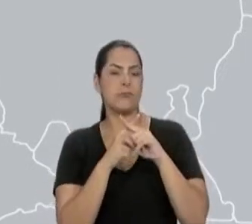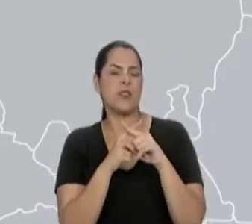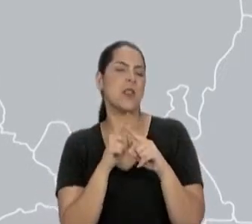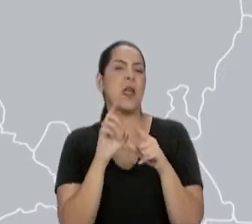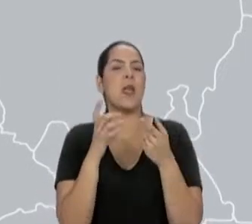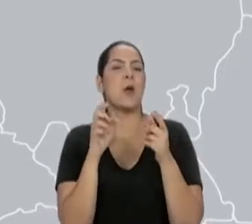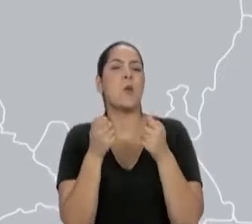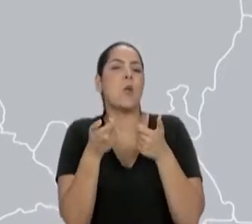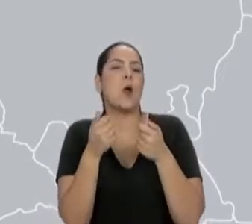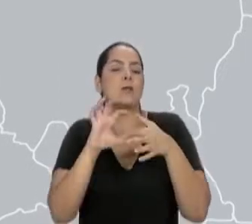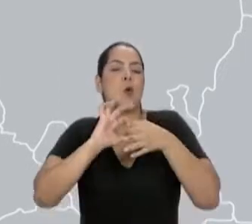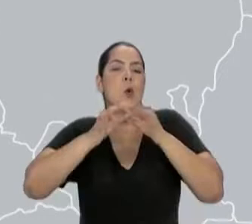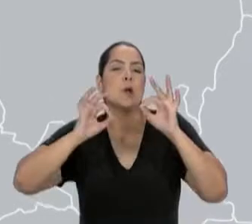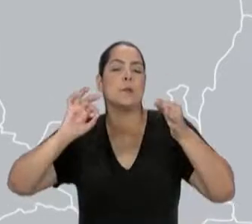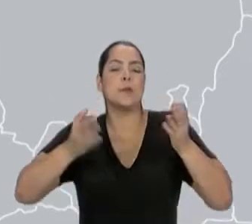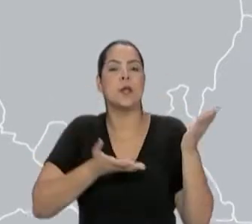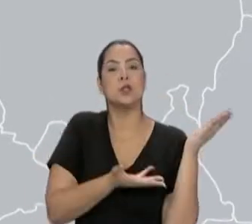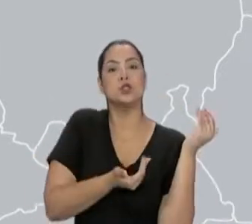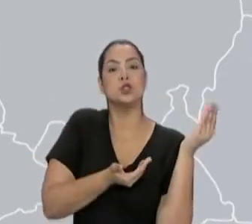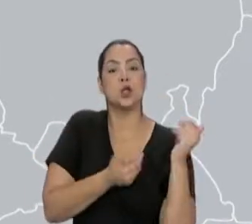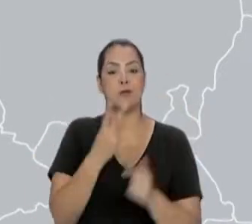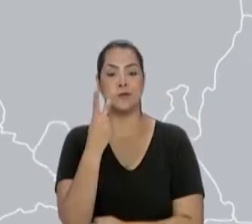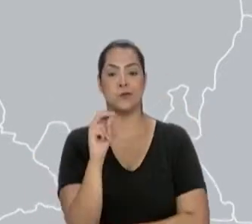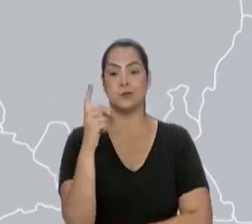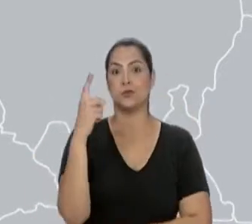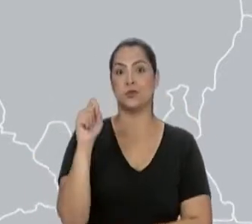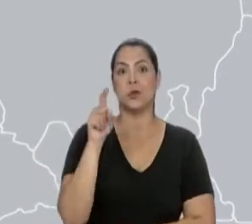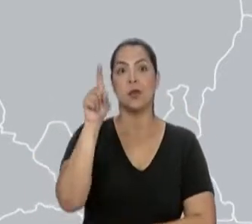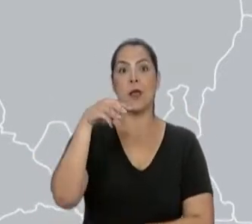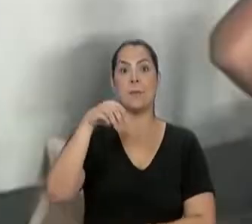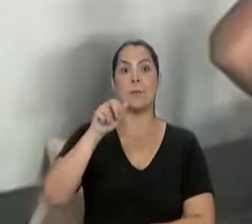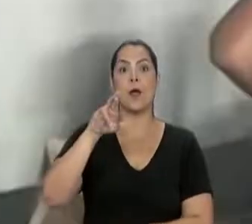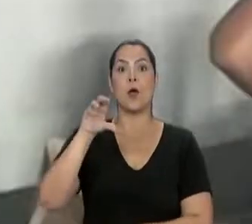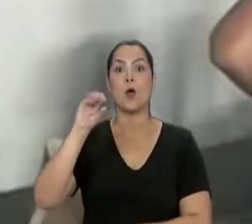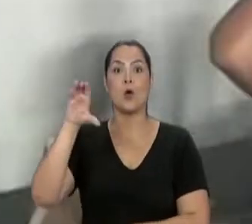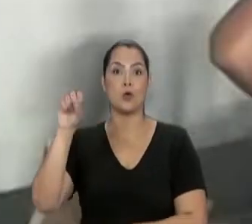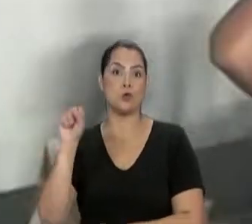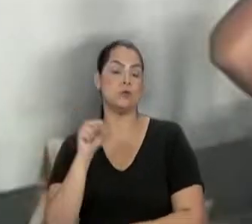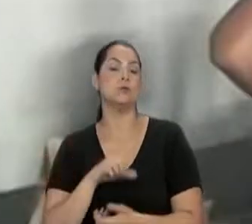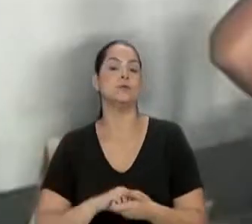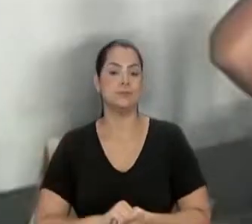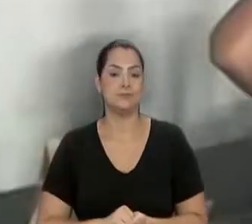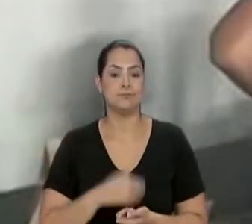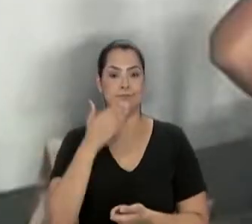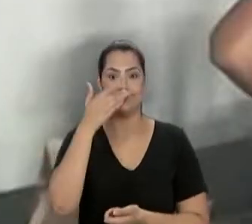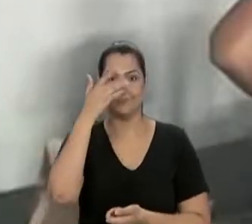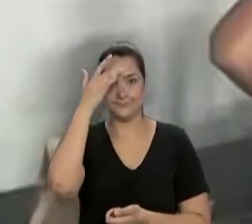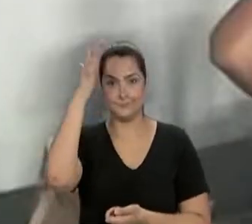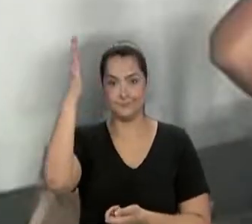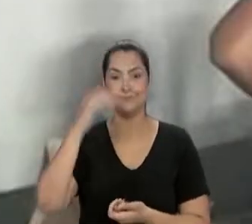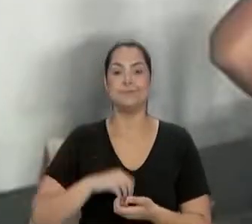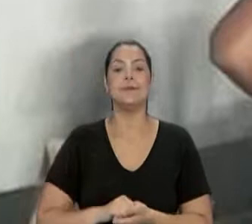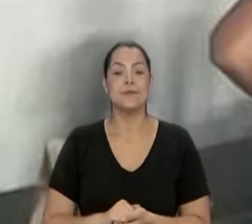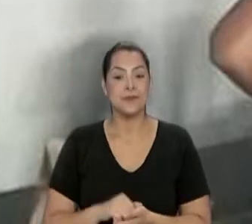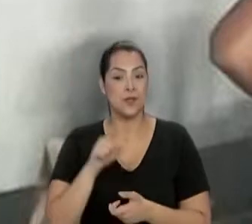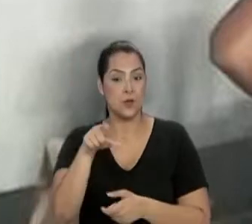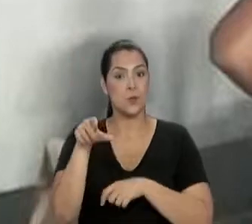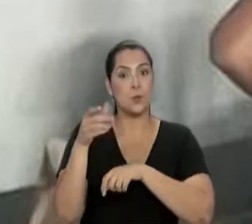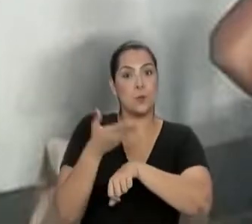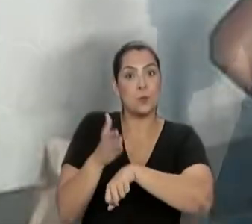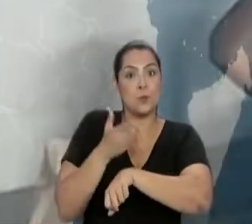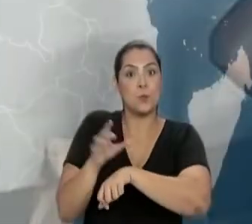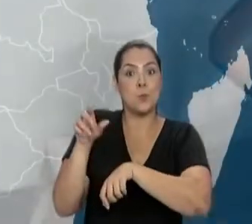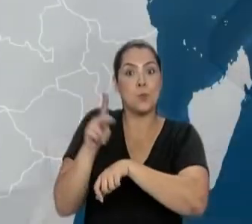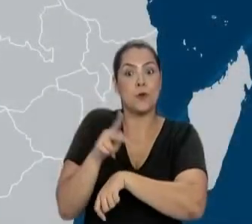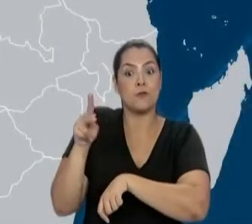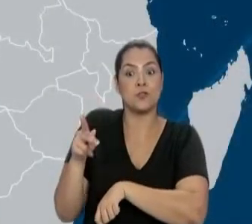de Olimpíada de Jovens, em 2018, no Marrocos. Ela topou o convite do técnico brasileiro Fernando de